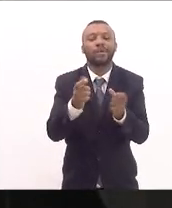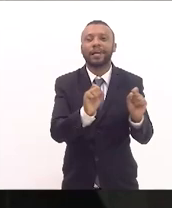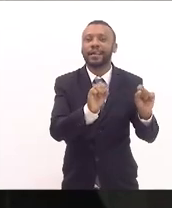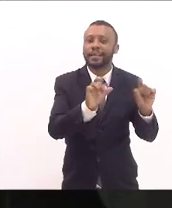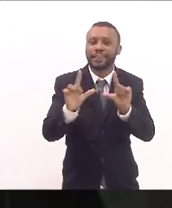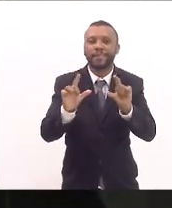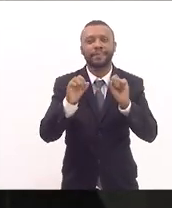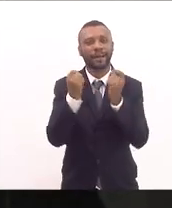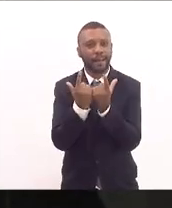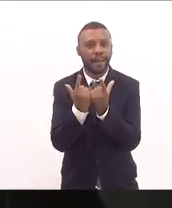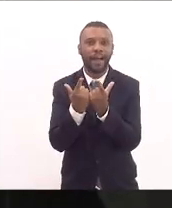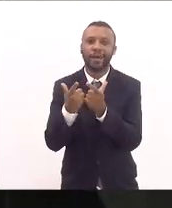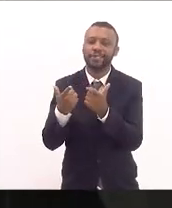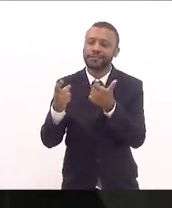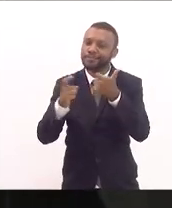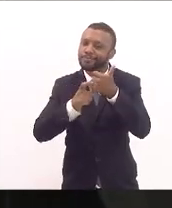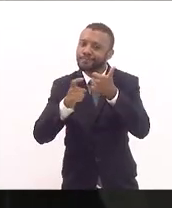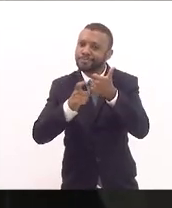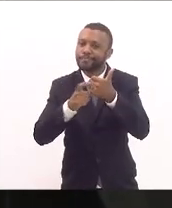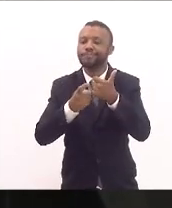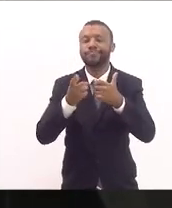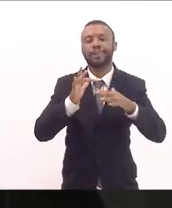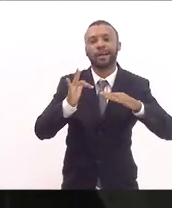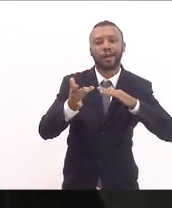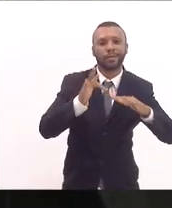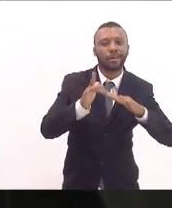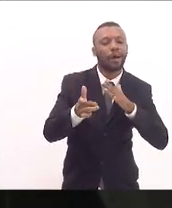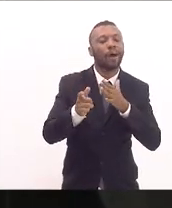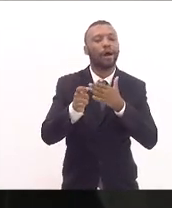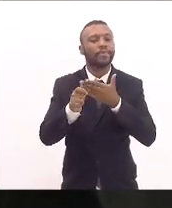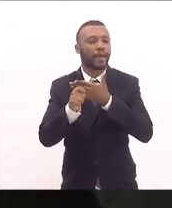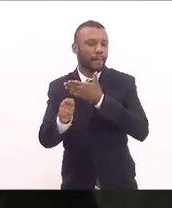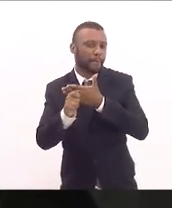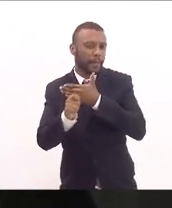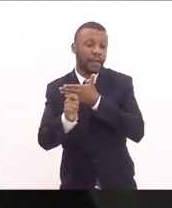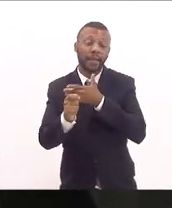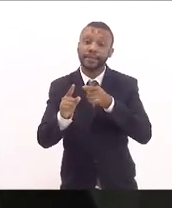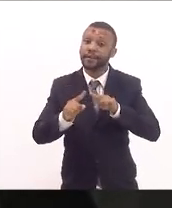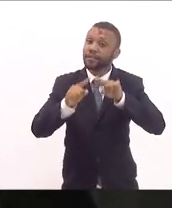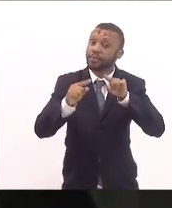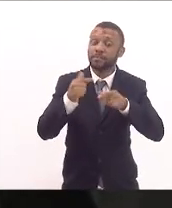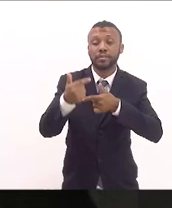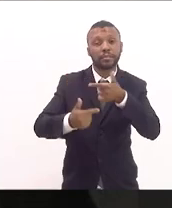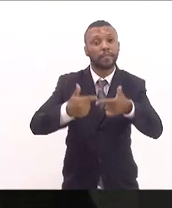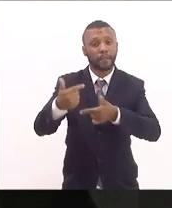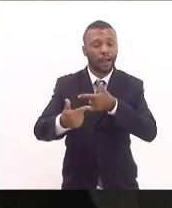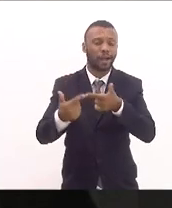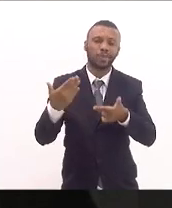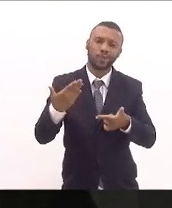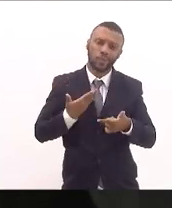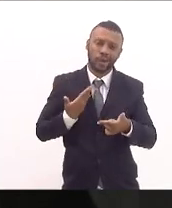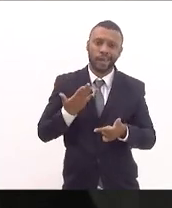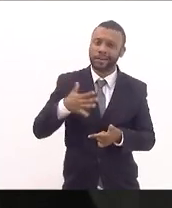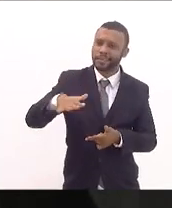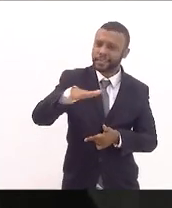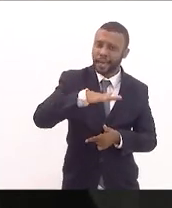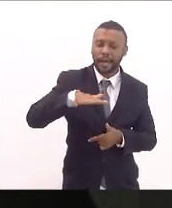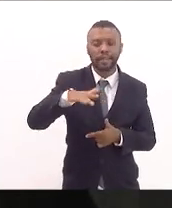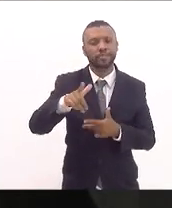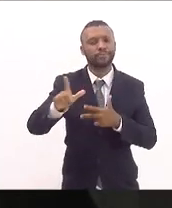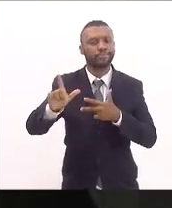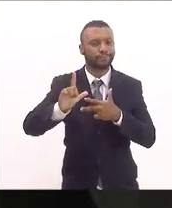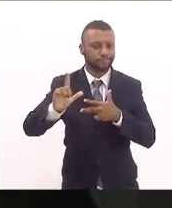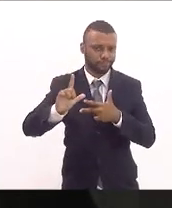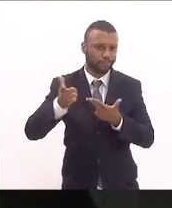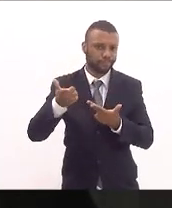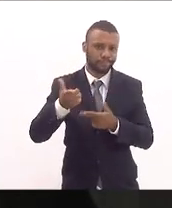nos seguem pelas redes sociais e imprensa e trabalhadores e trabalhadoras é colegas do Poder Legislativo Estadual